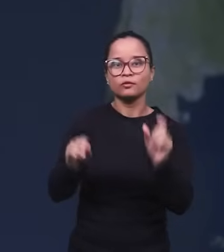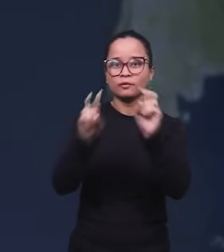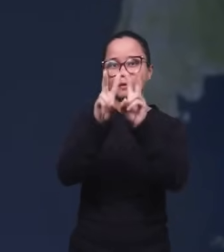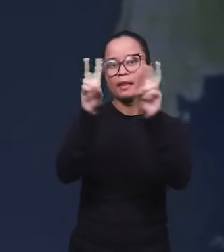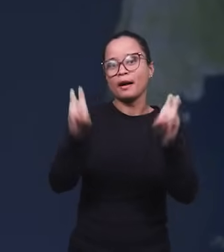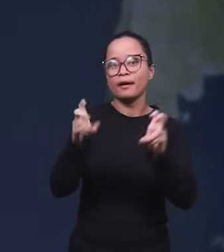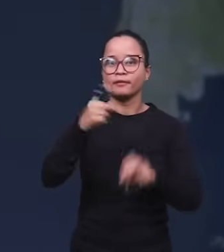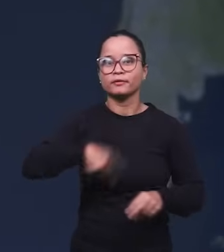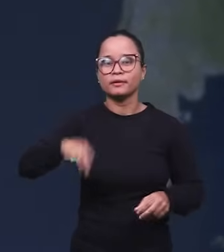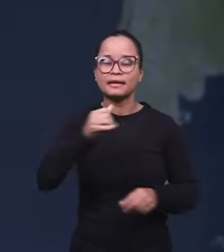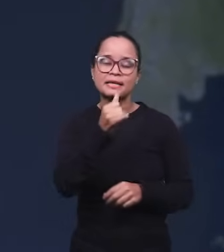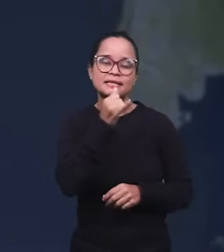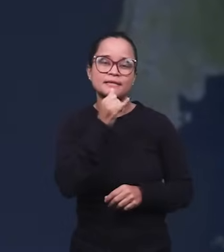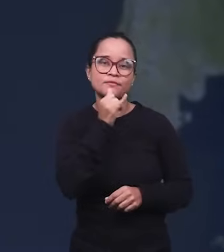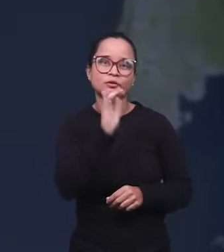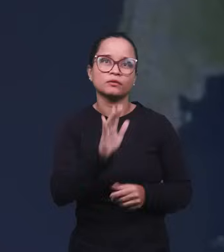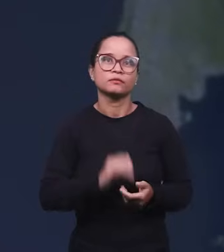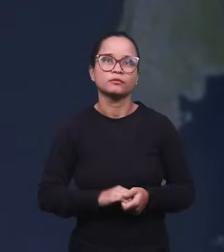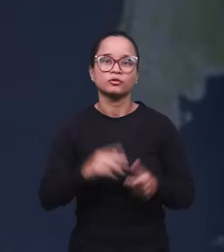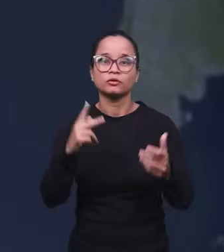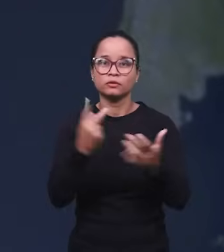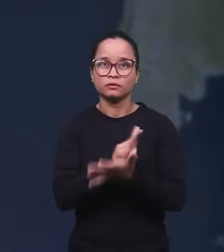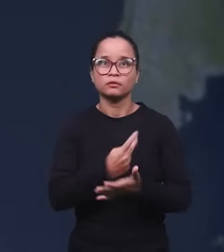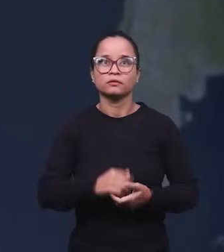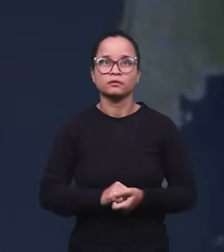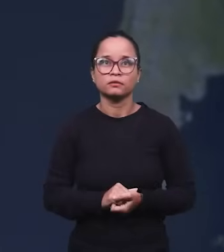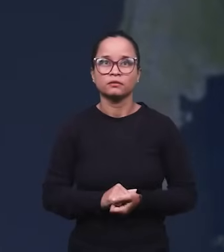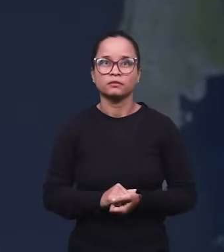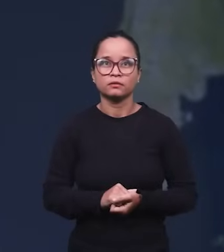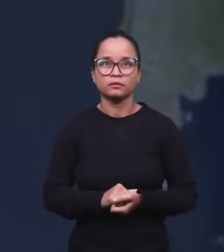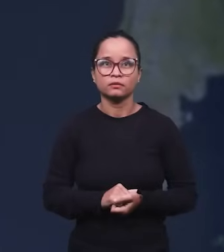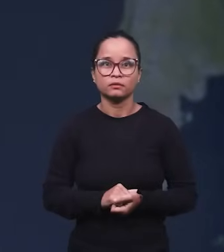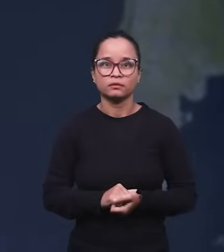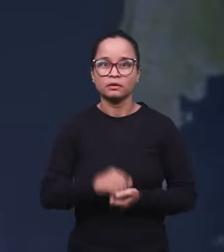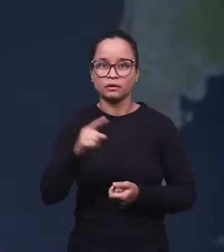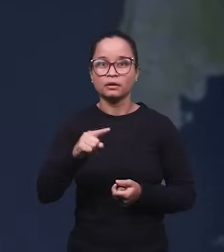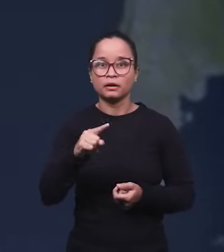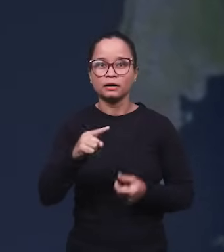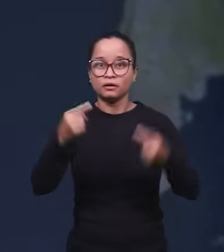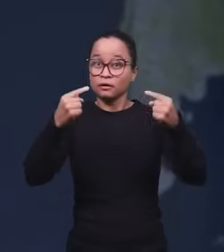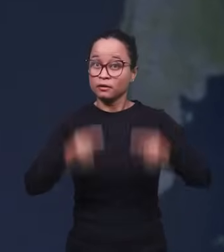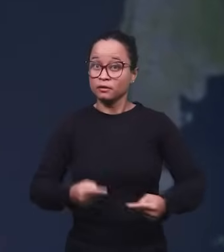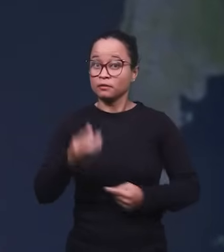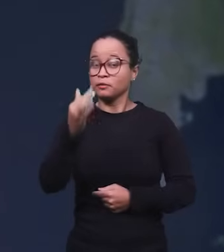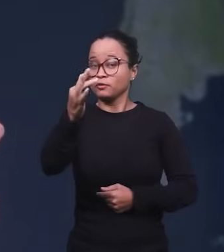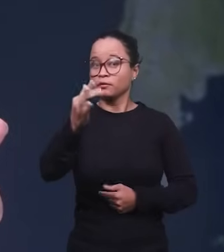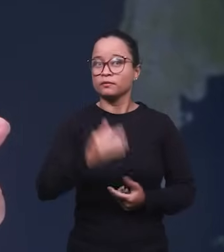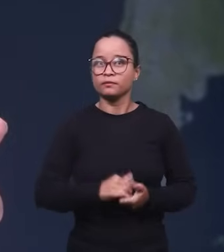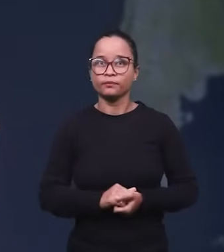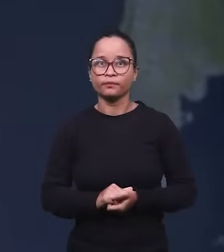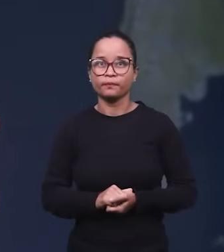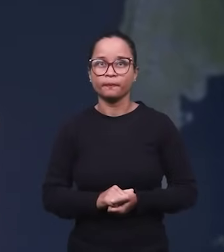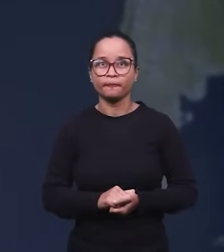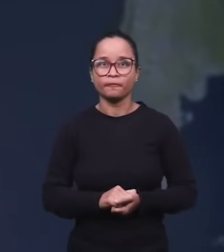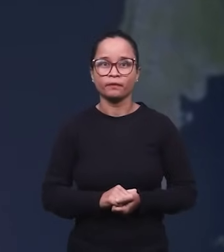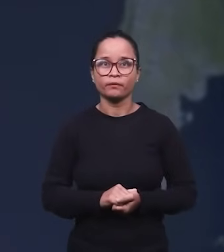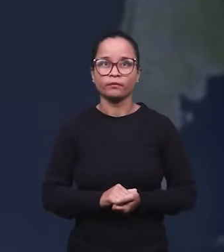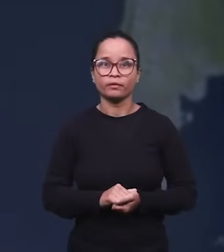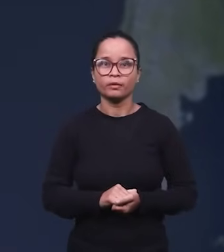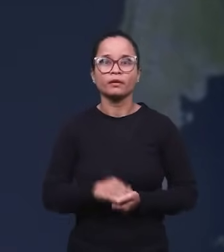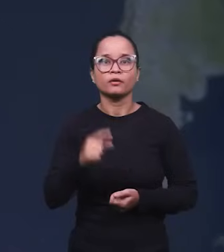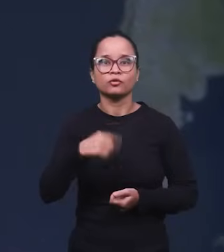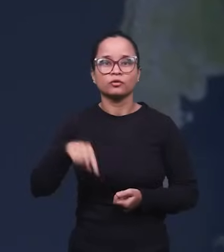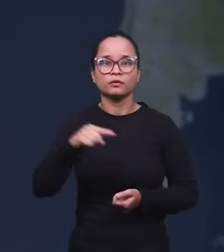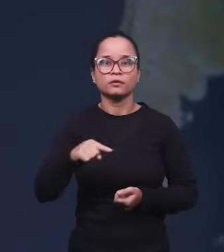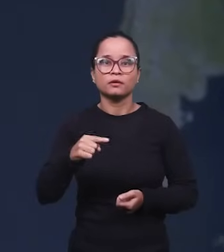nossos termos, as nossas expressões. Eu vou citar um exemplo do que aconteceu, que foi o que nos levou a esse desafio para o futuro.